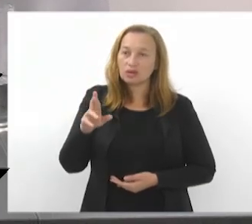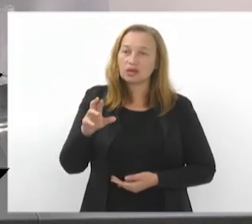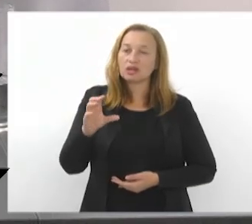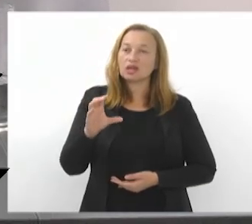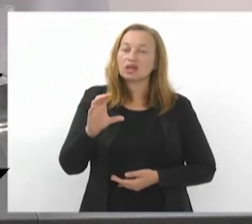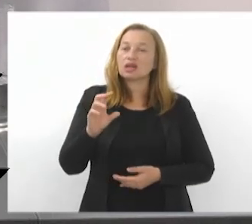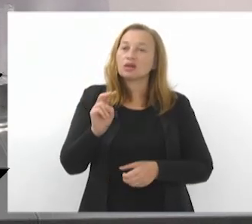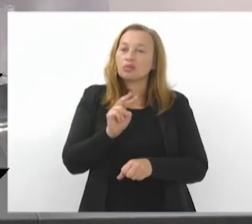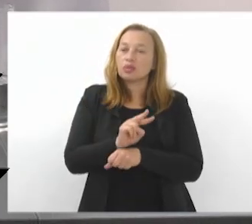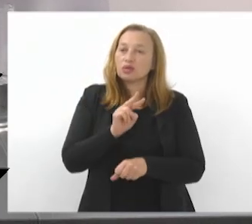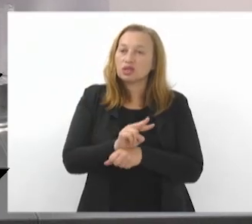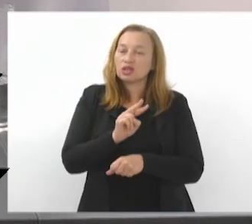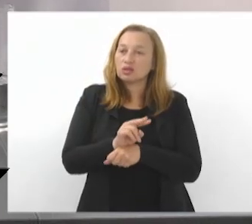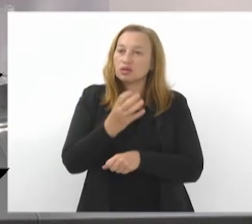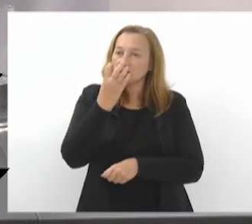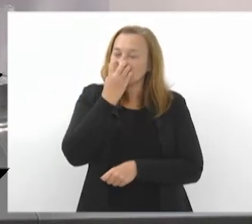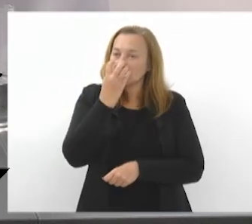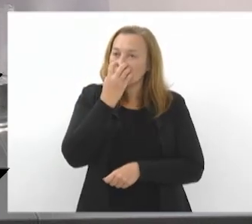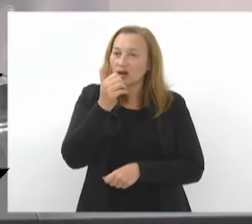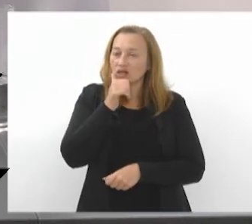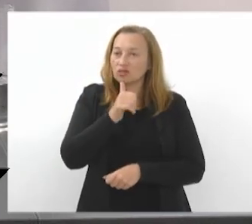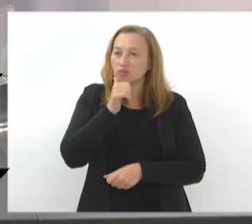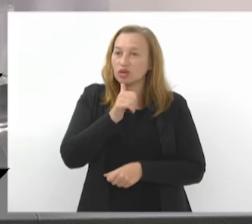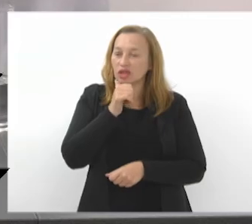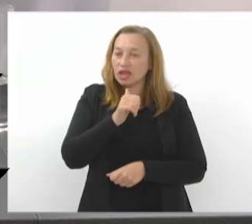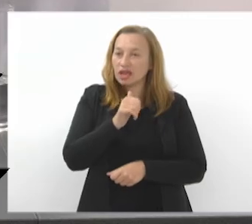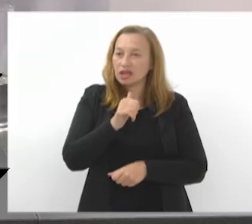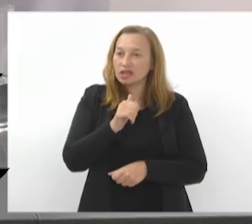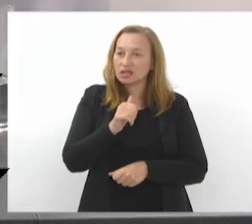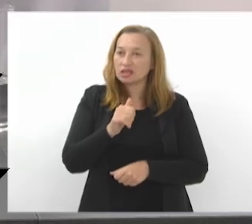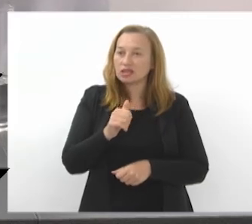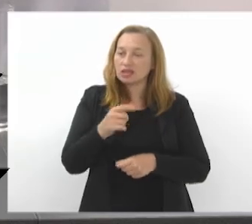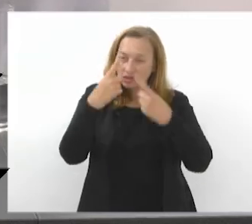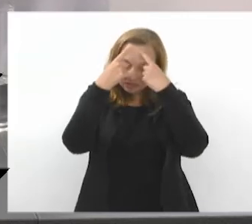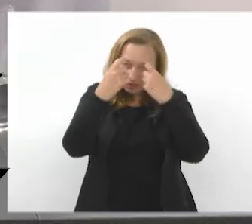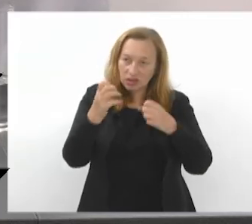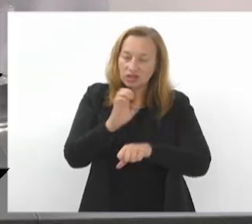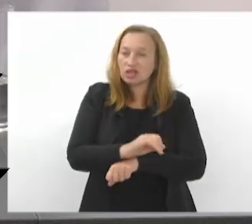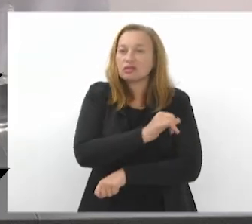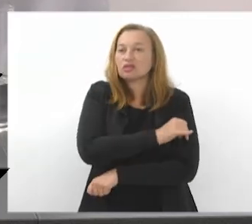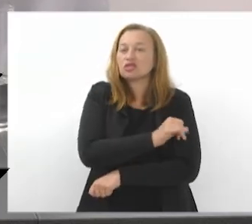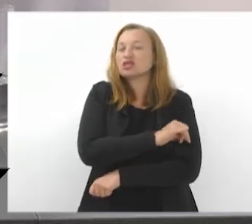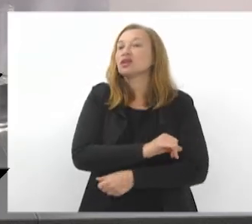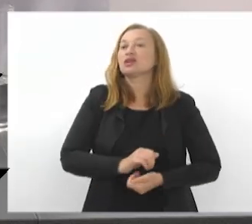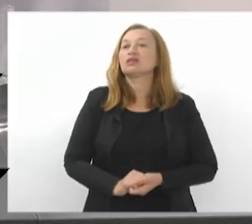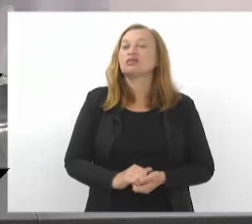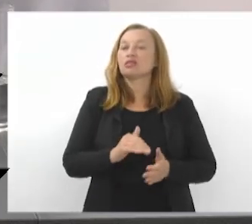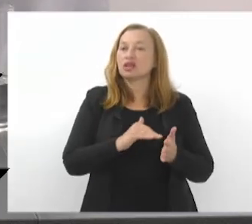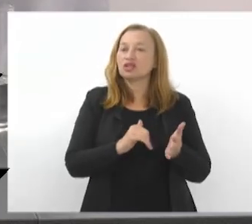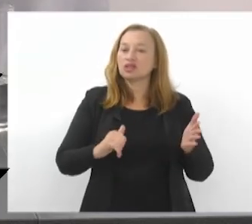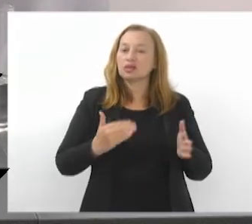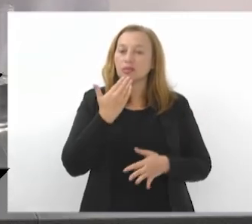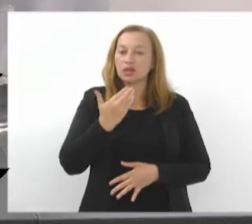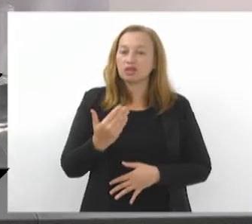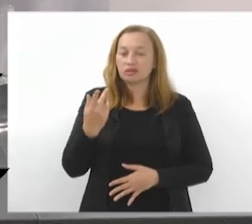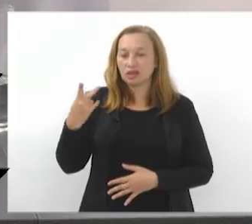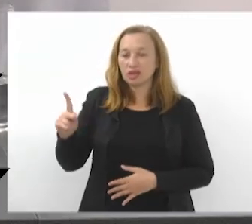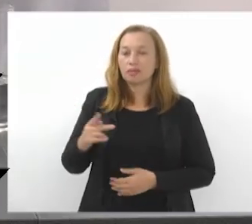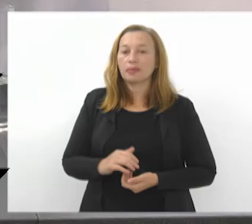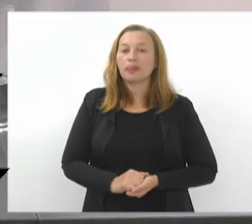para assistência às mulheres em situação de violência no âmbito do Estado do Rio de Janeiro. Portanto, ele foi retirado a pedido do